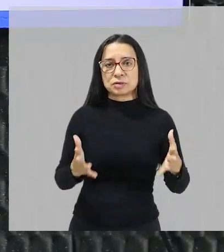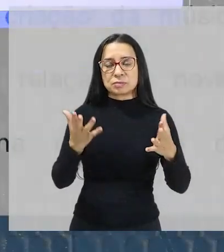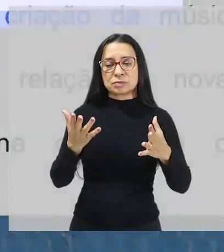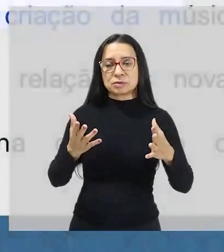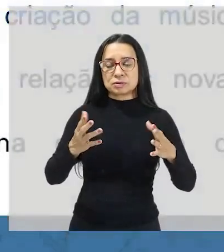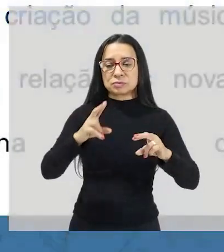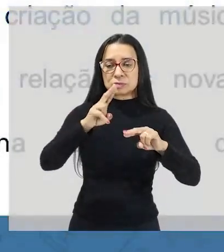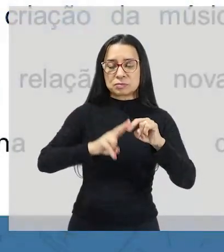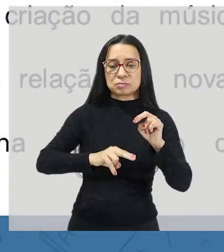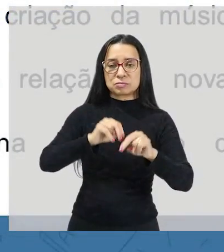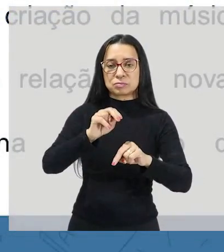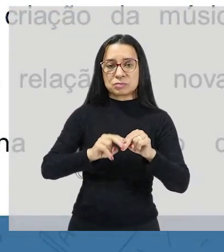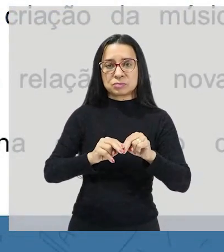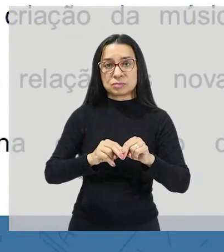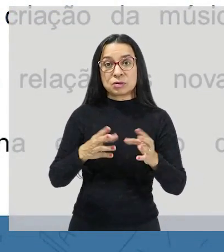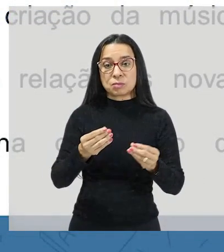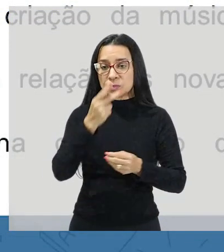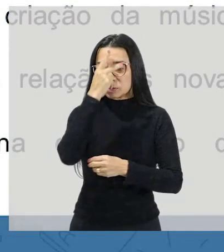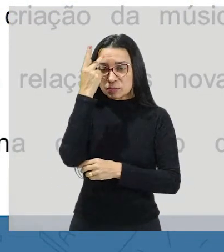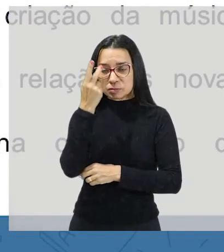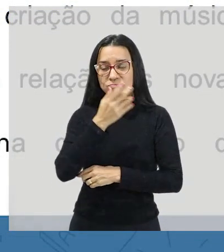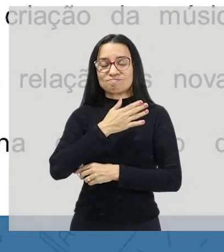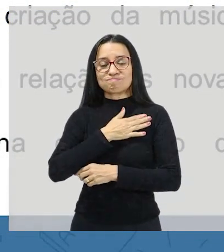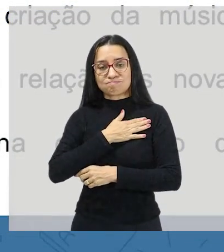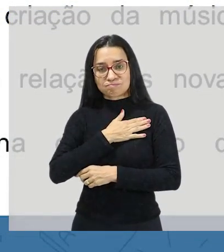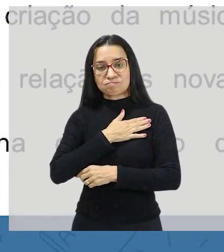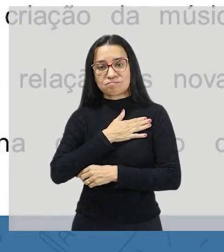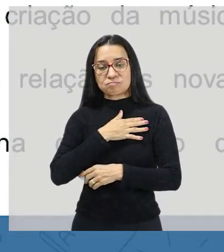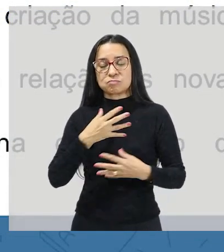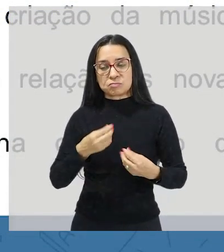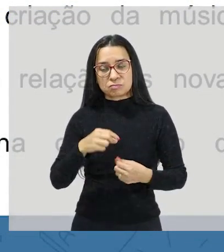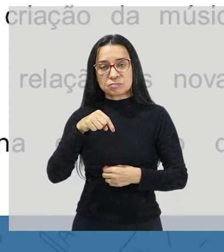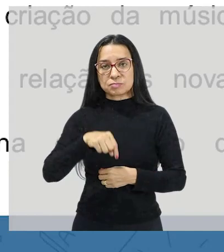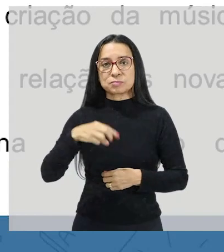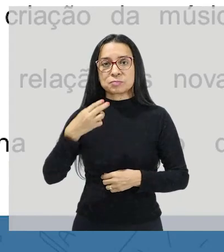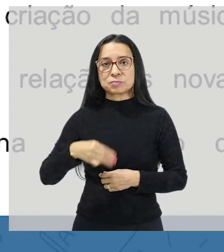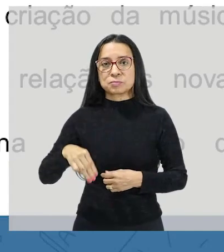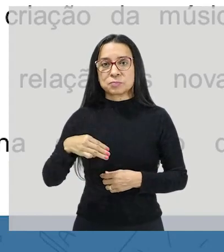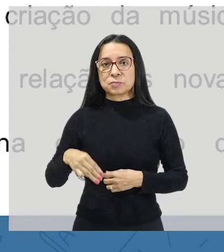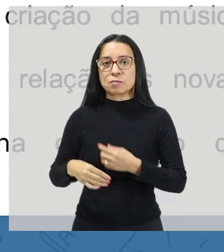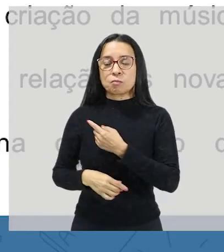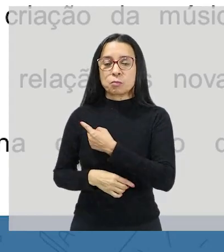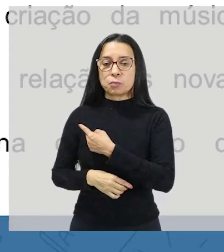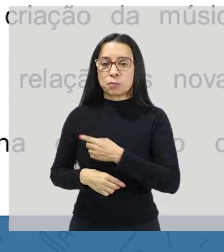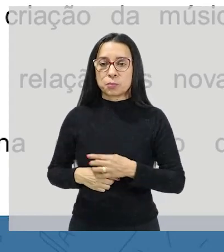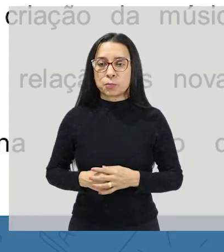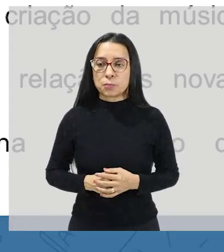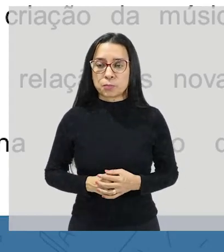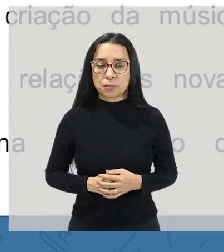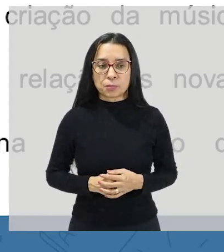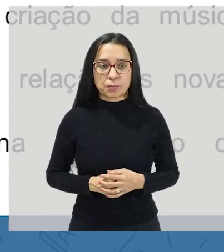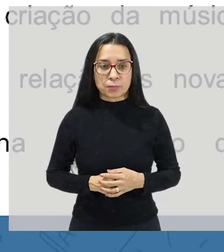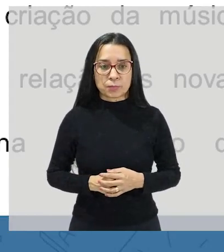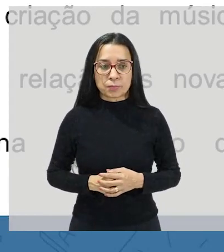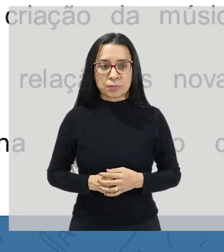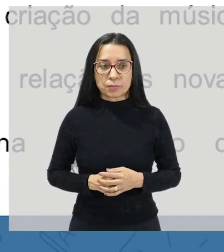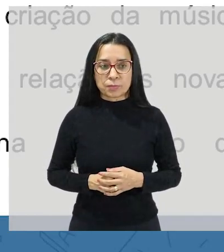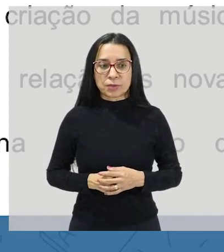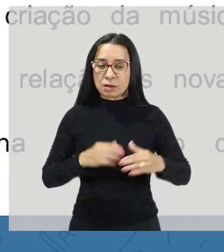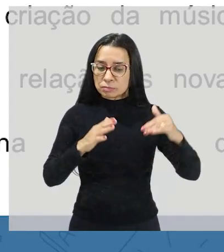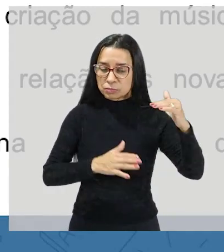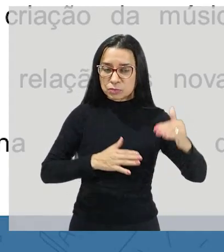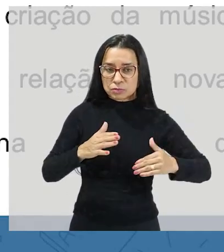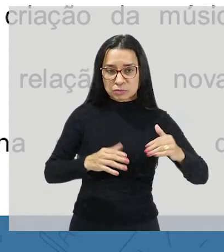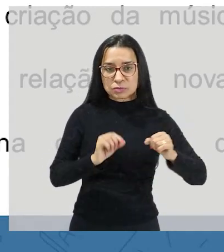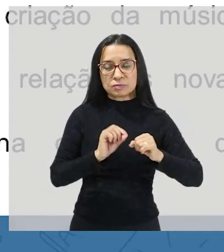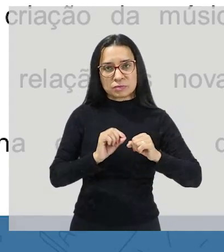festas juninas, que muita gente também gosta bastante aqui no Maranhão. Tambor de crioula também, a gente fez uma questão sobre o tambor de